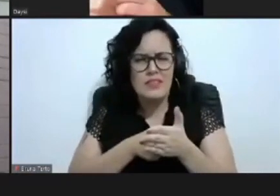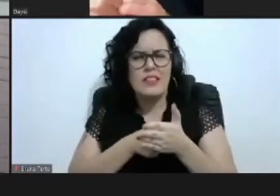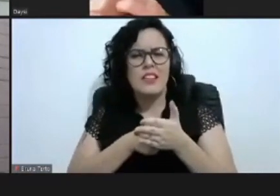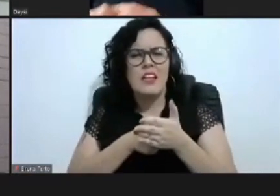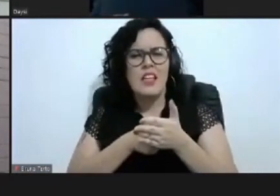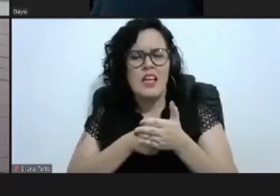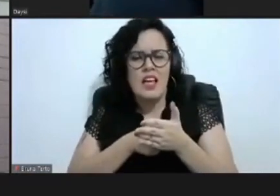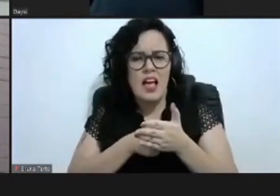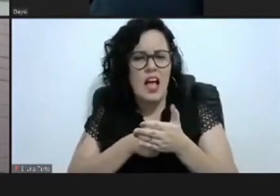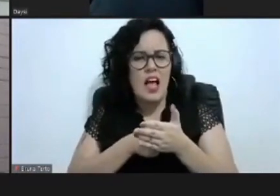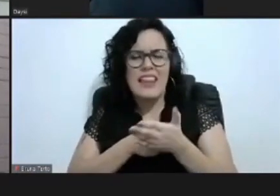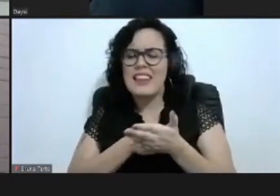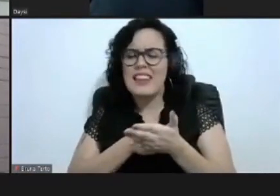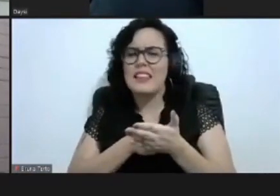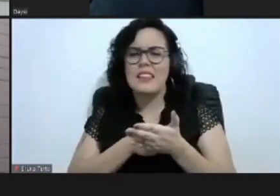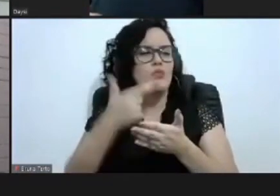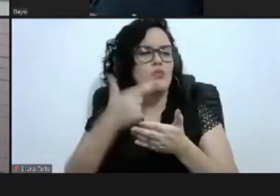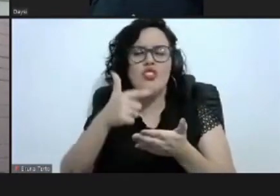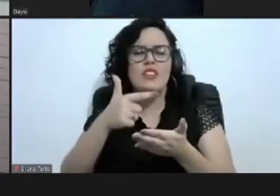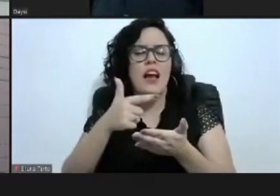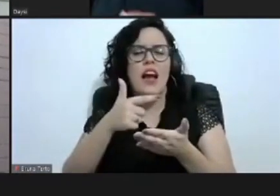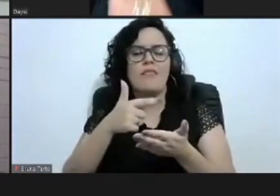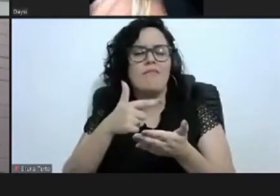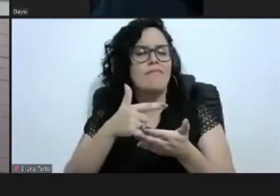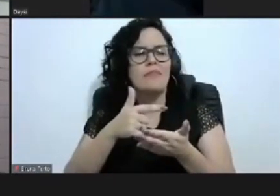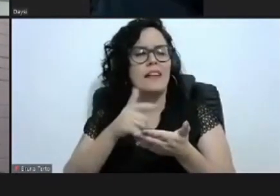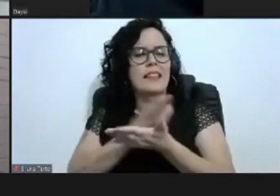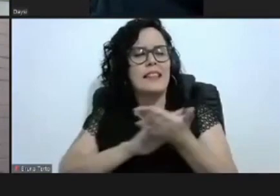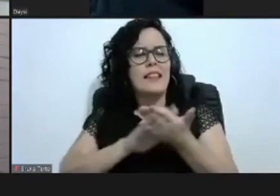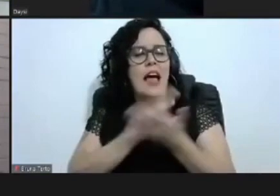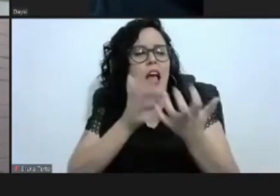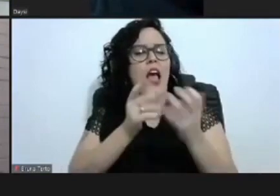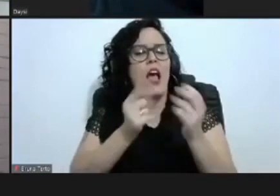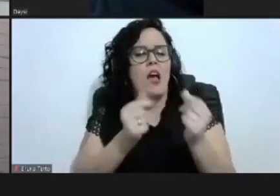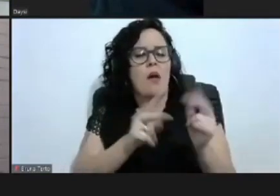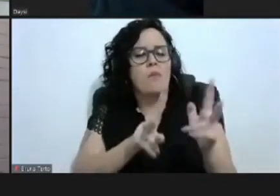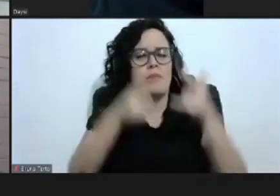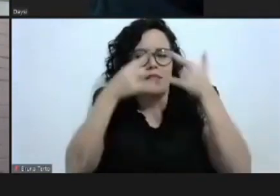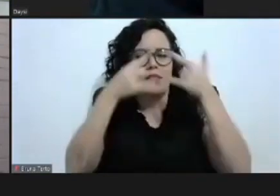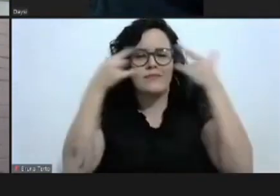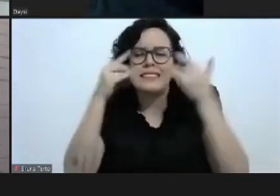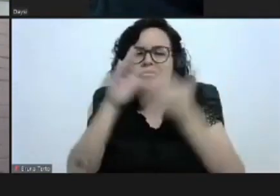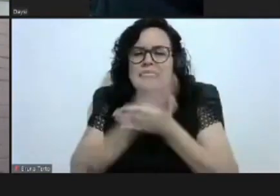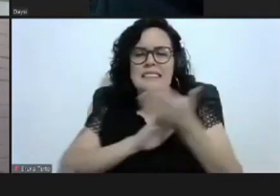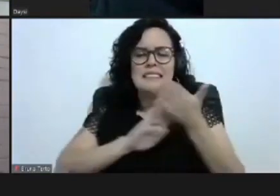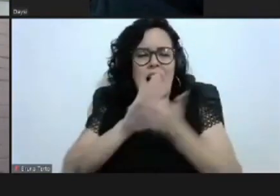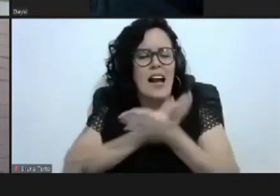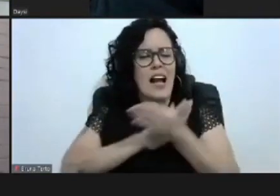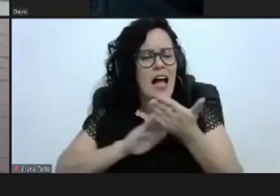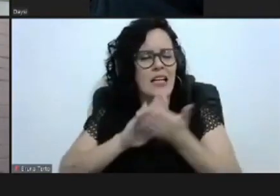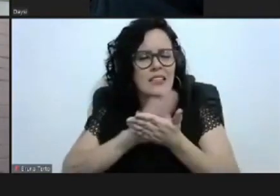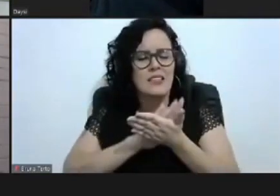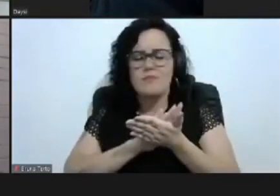mas também não tinha nenhum compromisso com a democracia, não caíram nesse conto